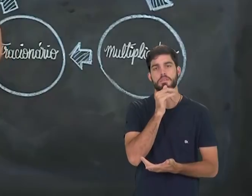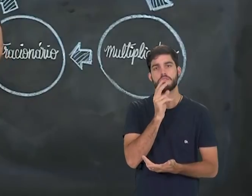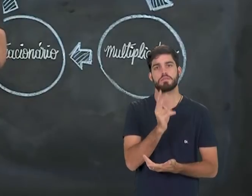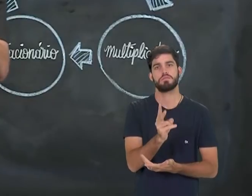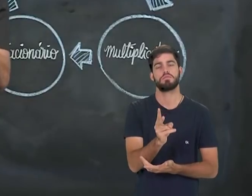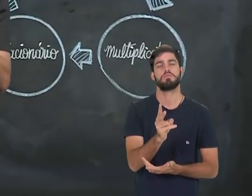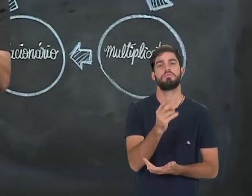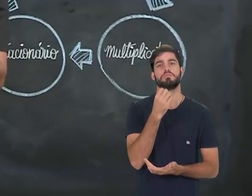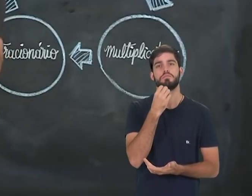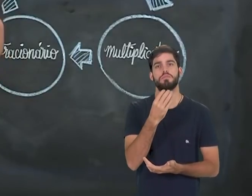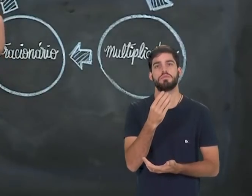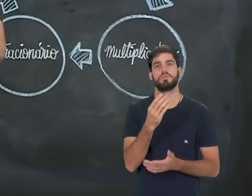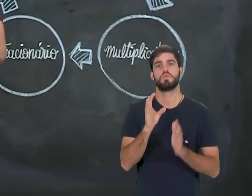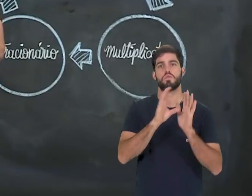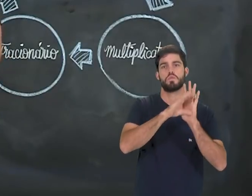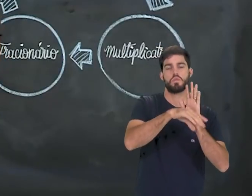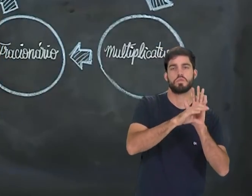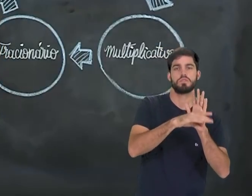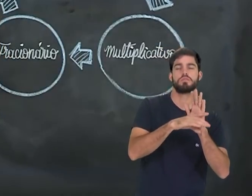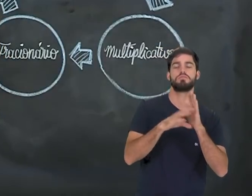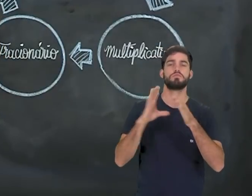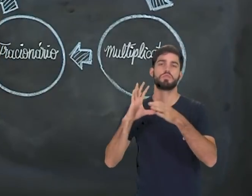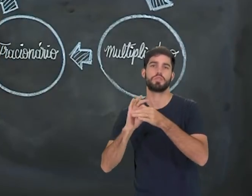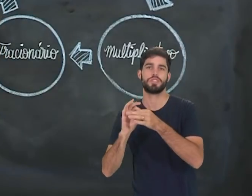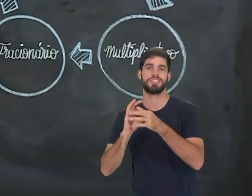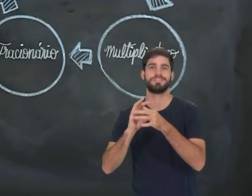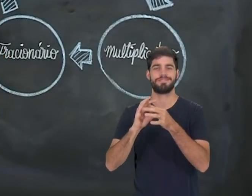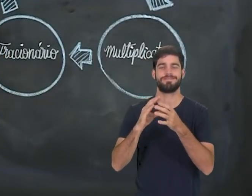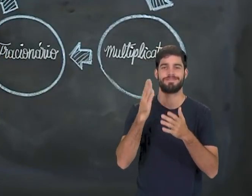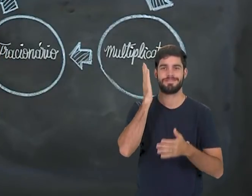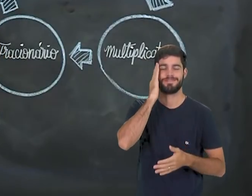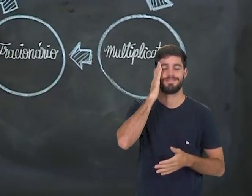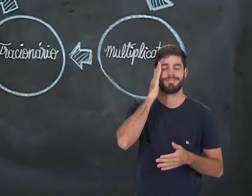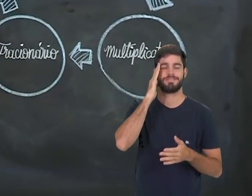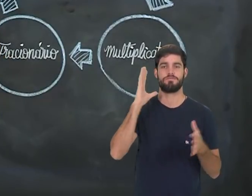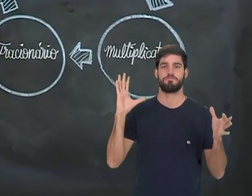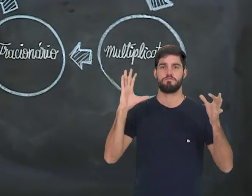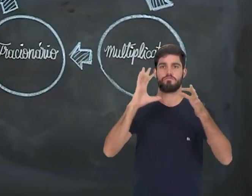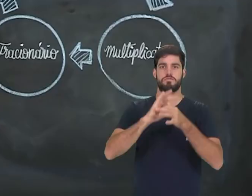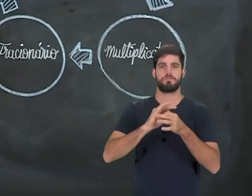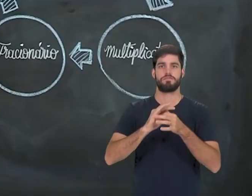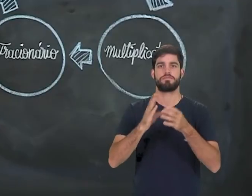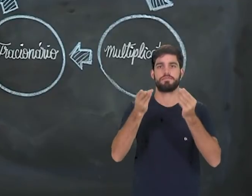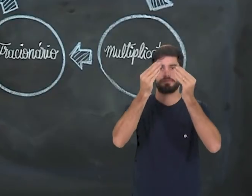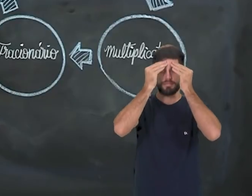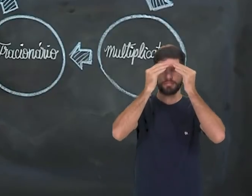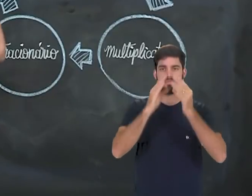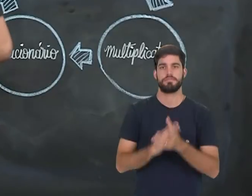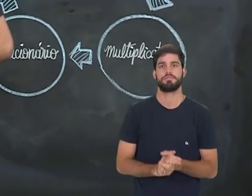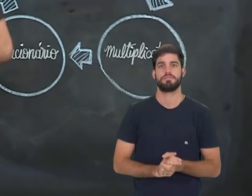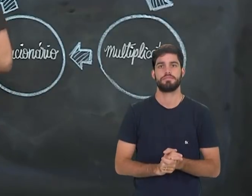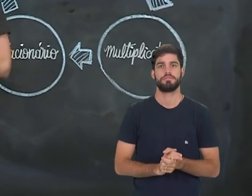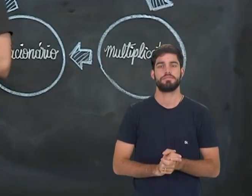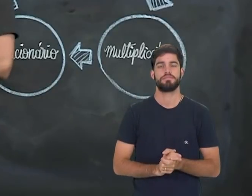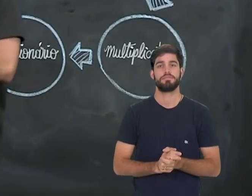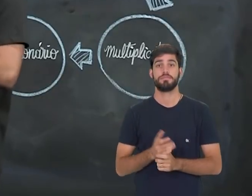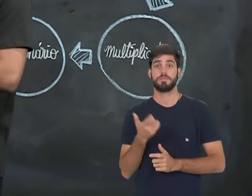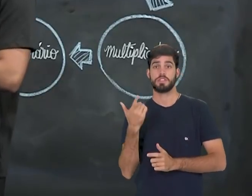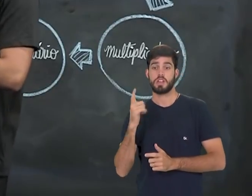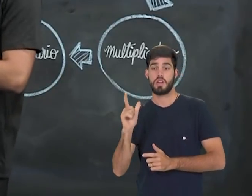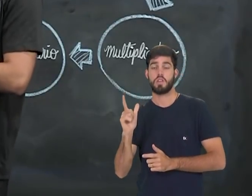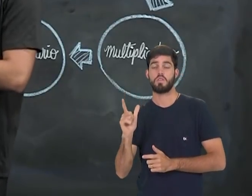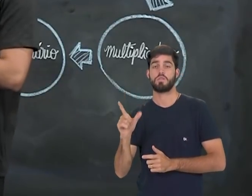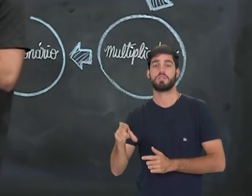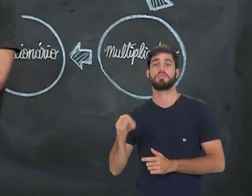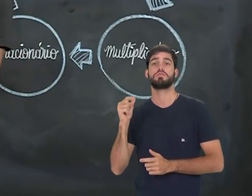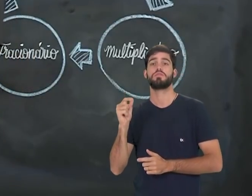gente dialogar com os conceitos dentro de um contexto. Então, metade quer cursar disciplinas em tempo integral, a outra